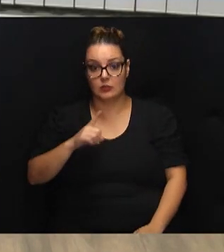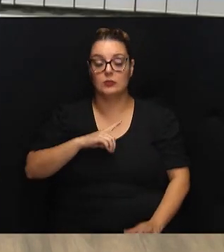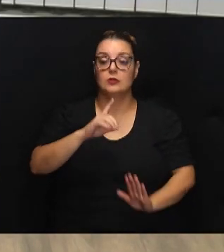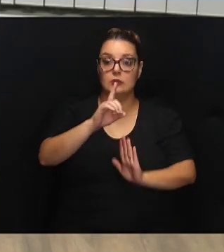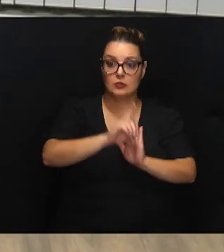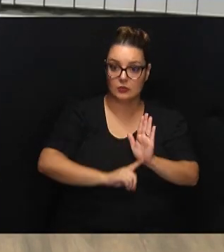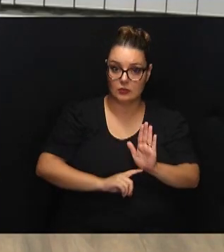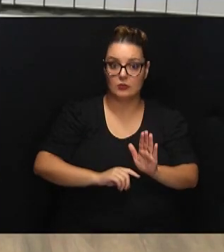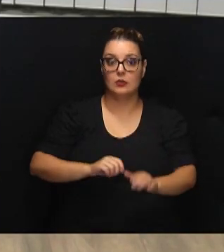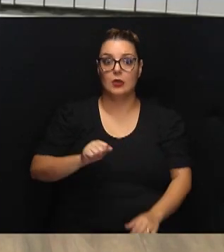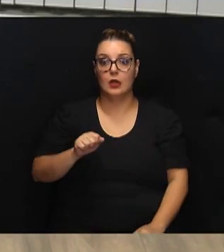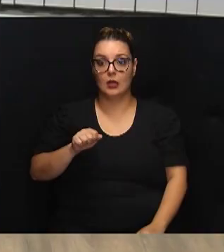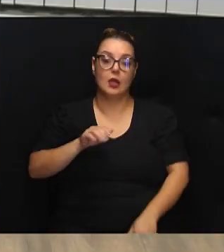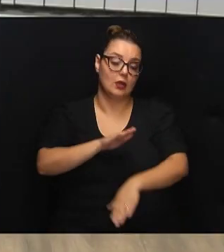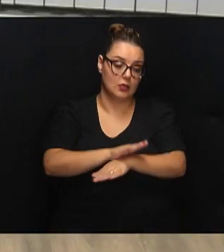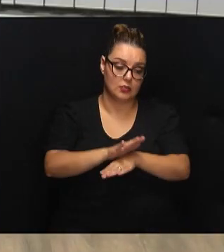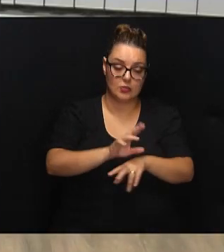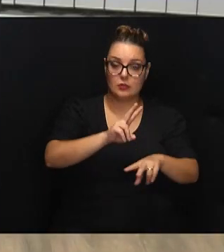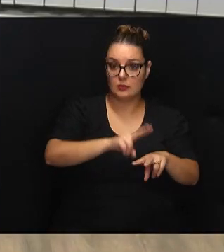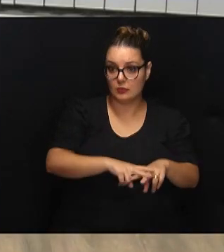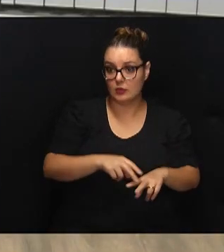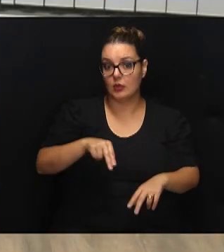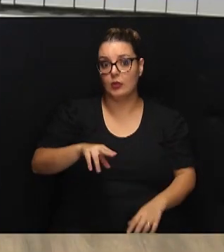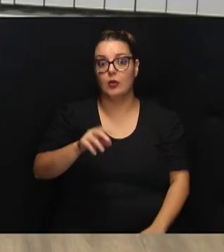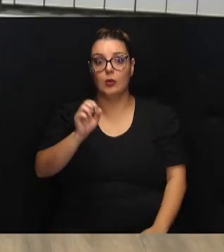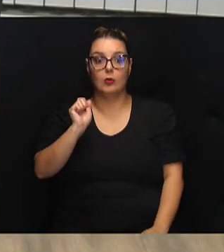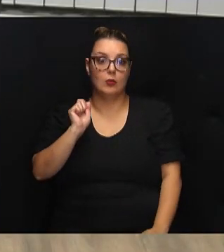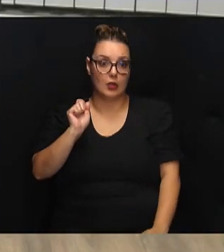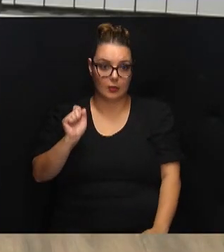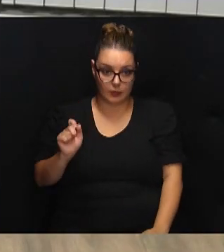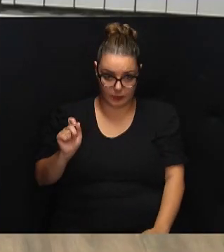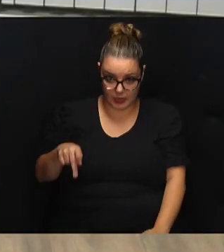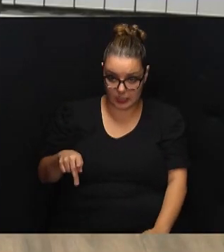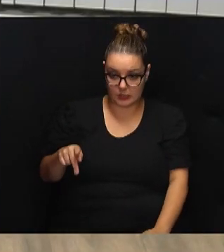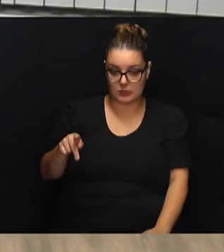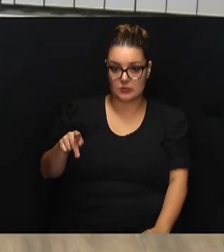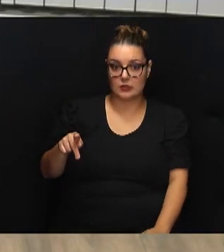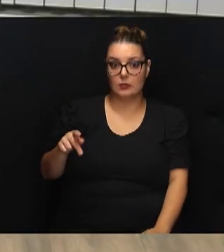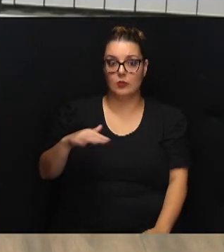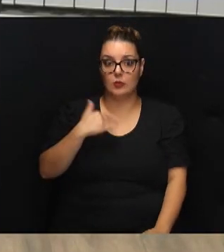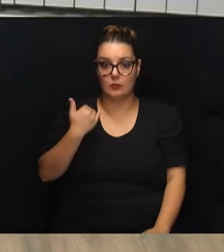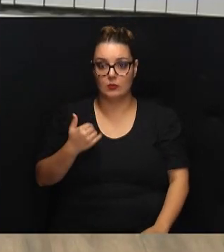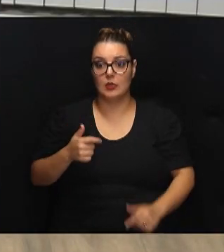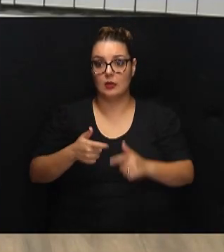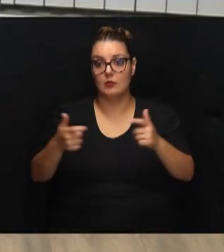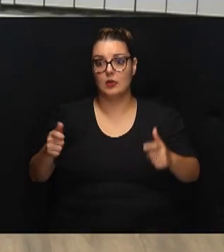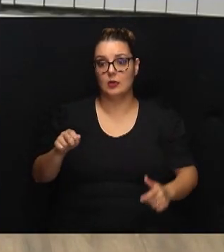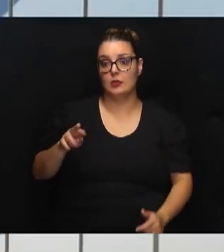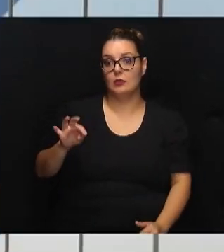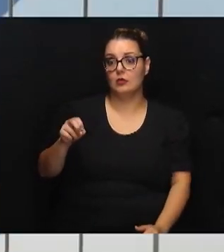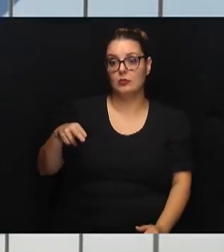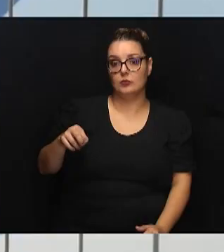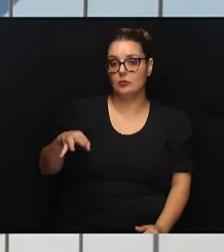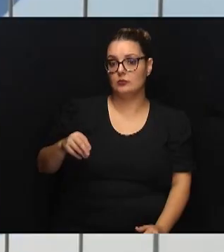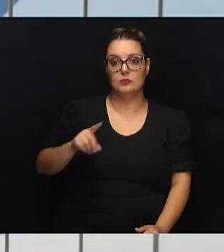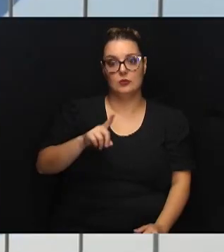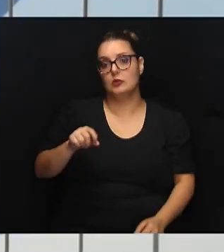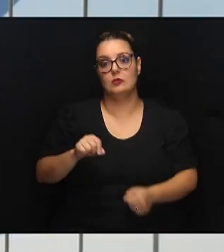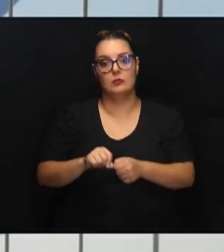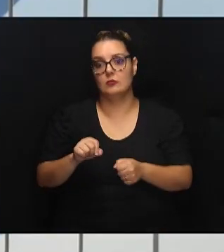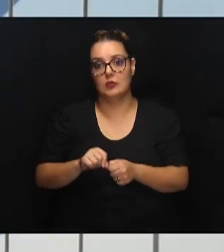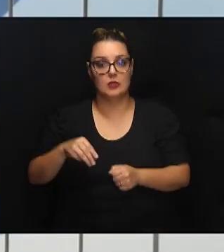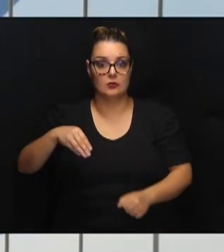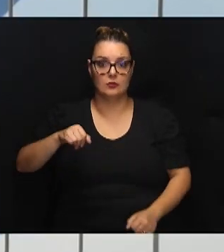auxílio reclusão ou a pensão por morte. Só que a maioria dos autônomos não fazem o MEI, então eles não